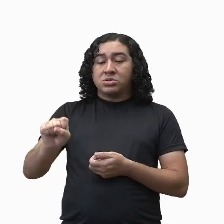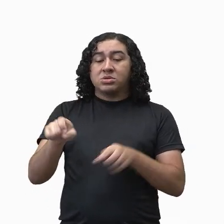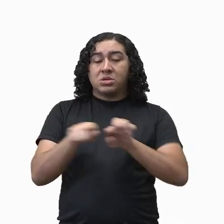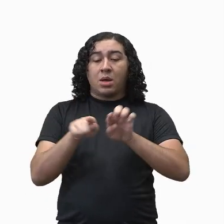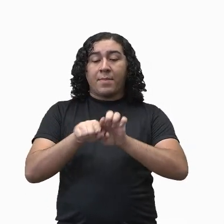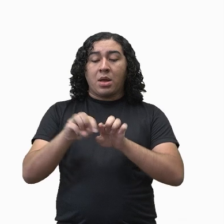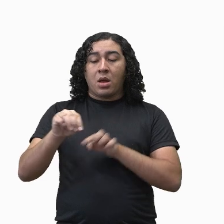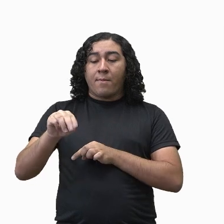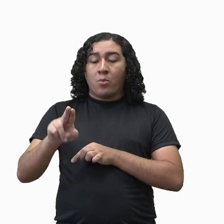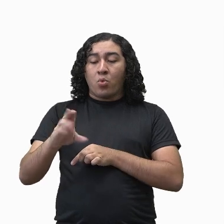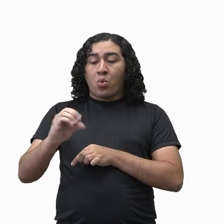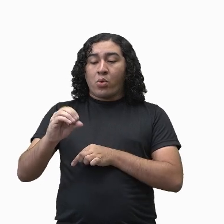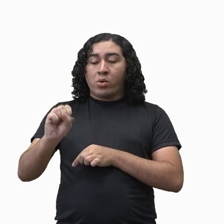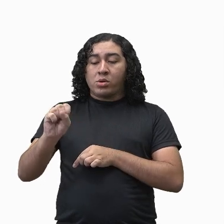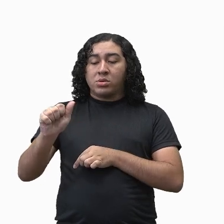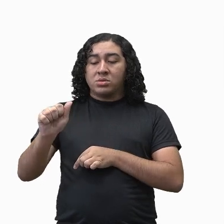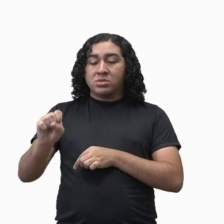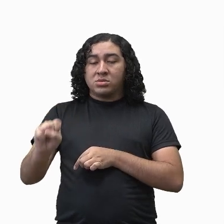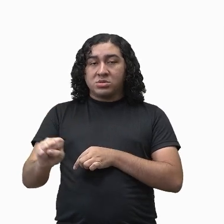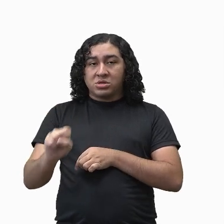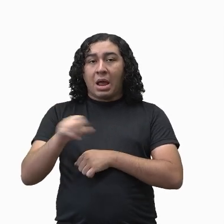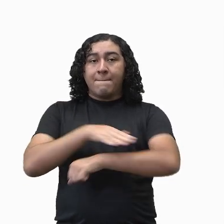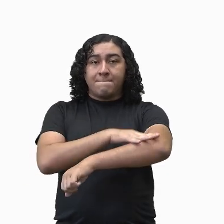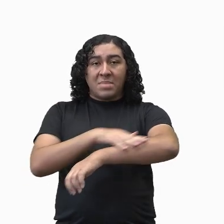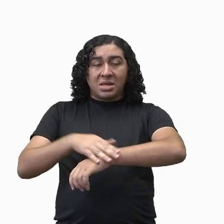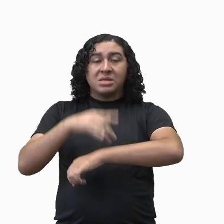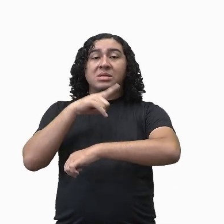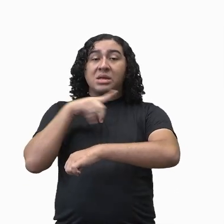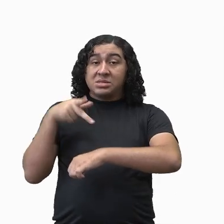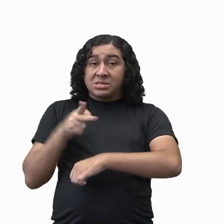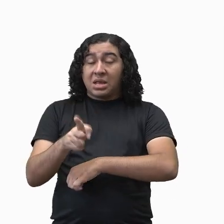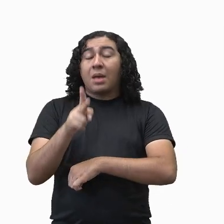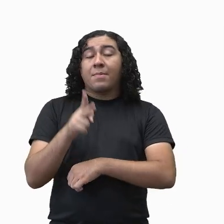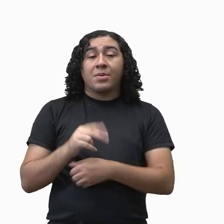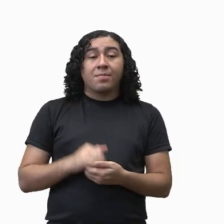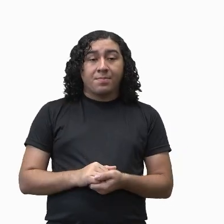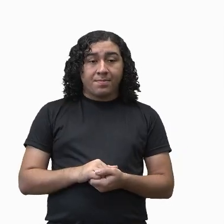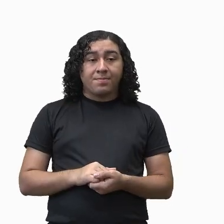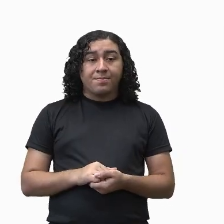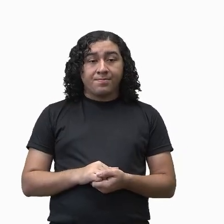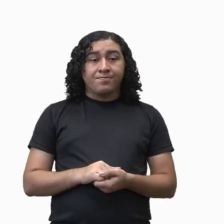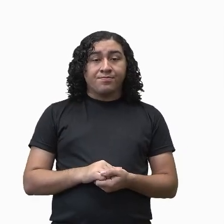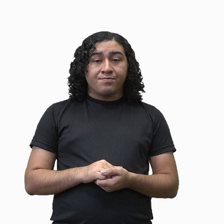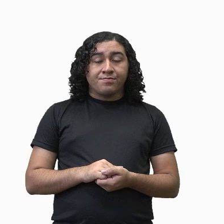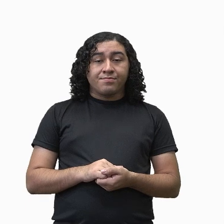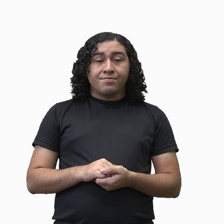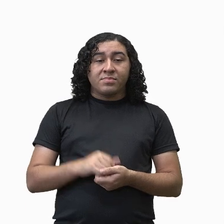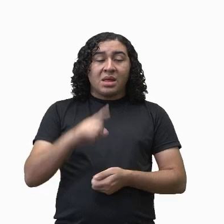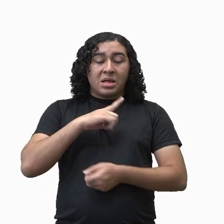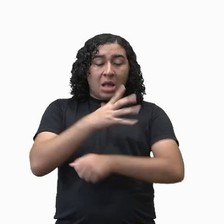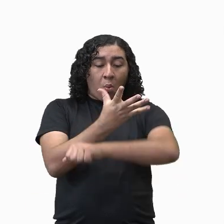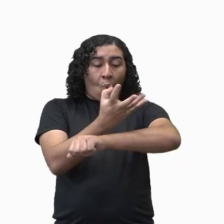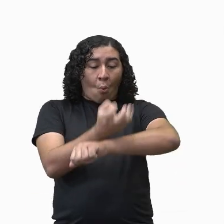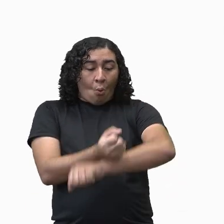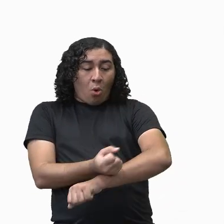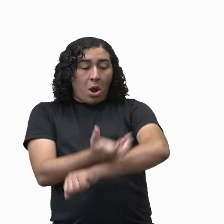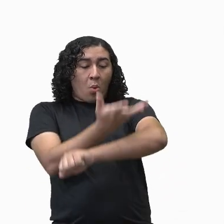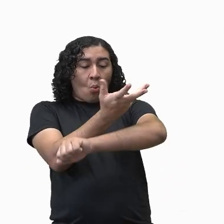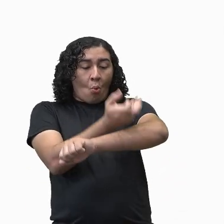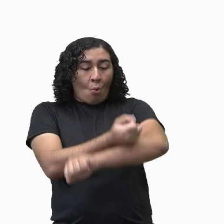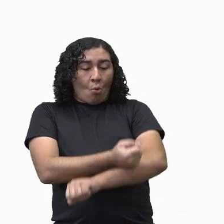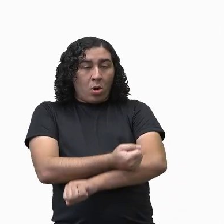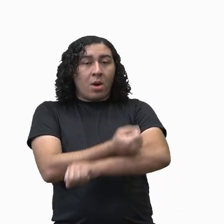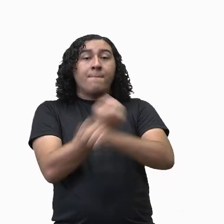dos anfíbios ela é rica em glândulas e está sempre úmida. As glândulas mucosas mantêm a